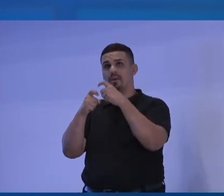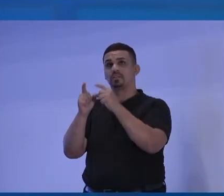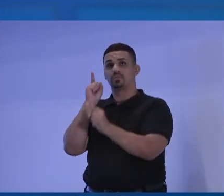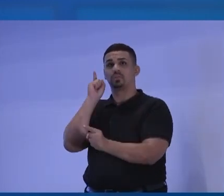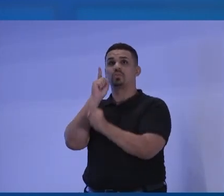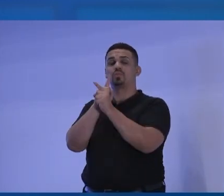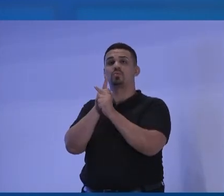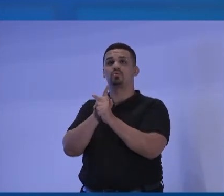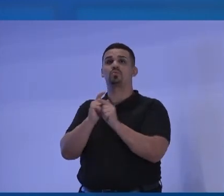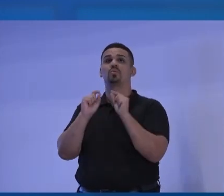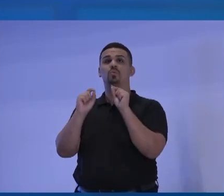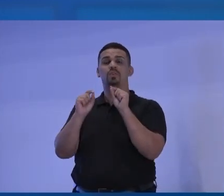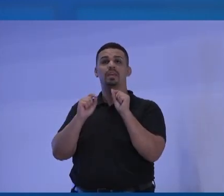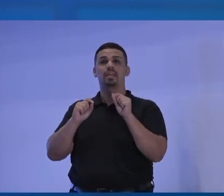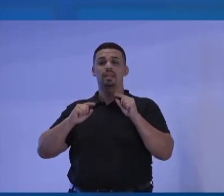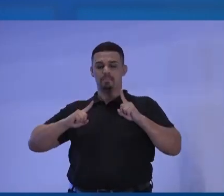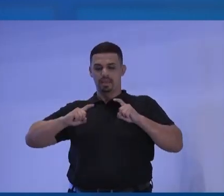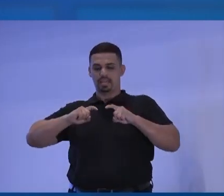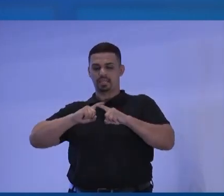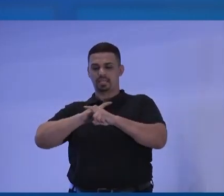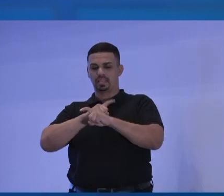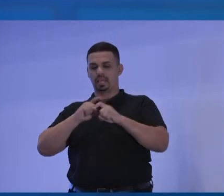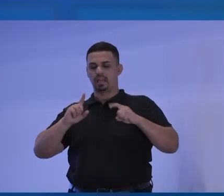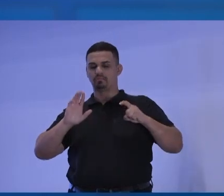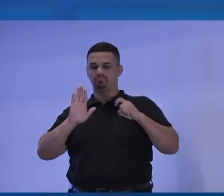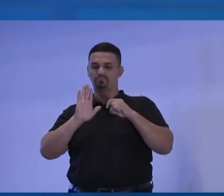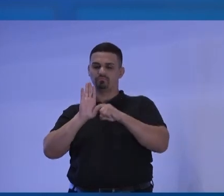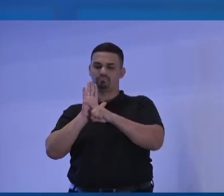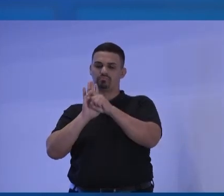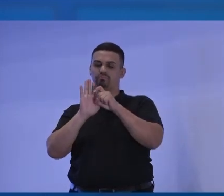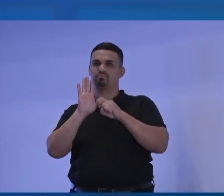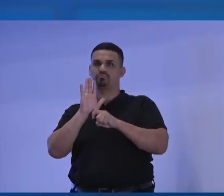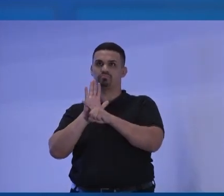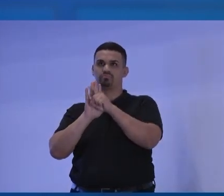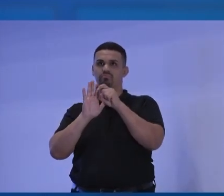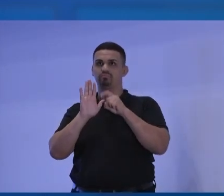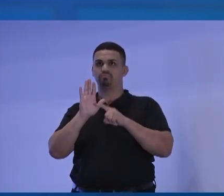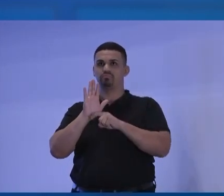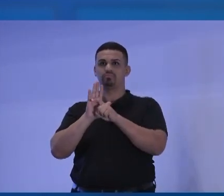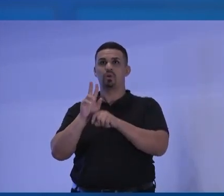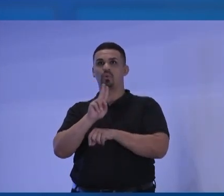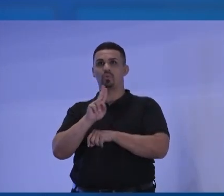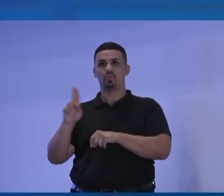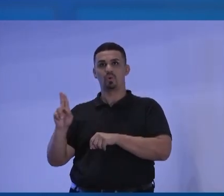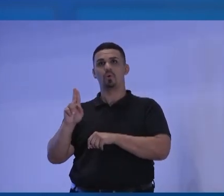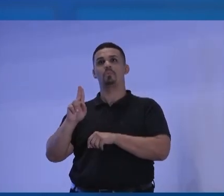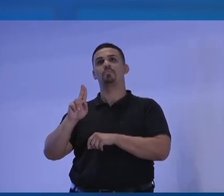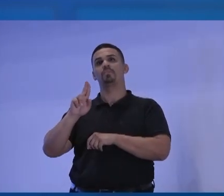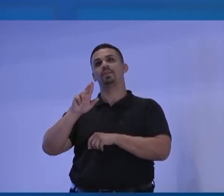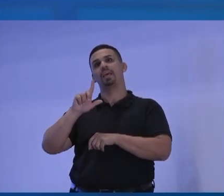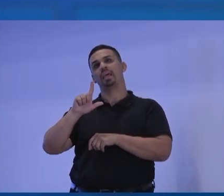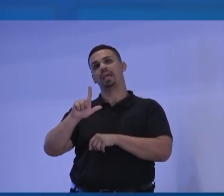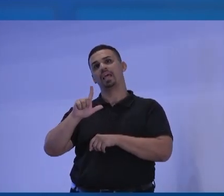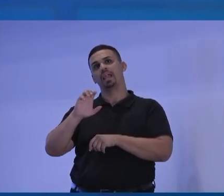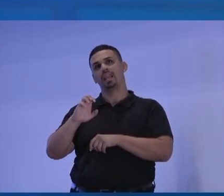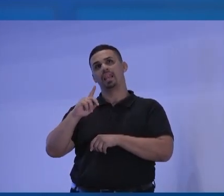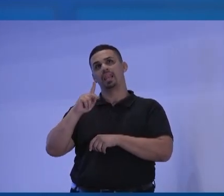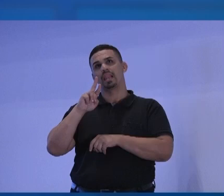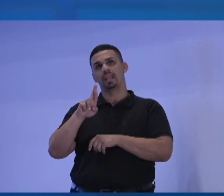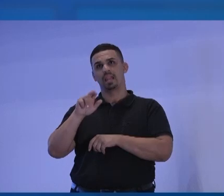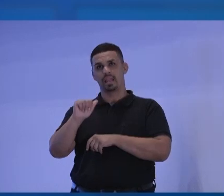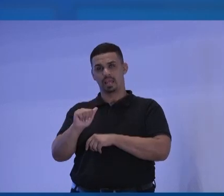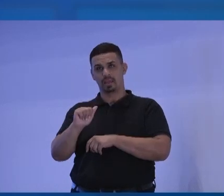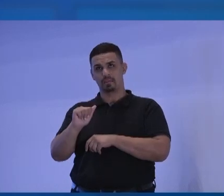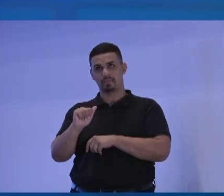dos doentes essa bactéria em formato de bastão, né, um bastonete, que ele chamou de Mycobacterium lepre. Então, estava provado